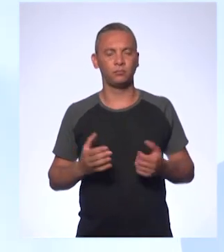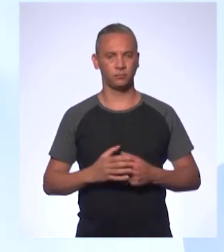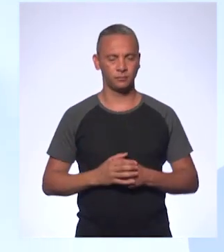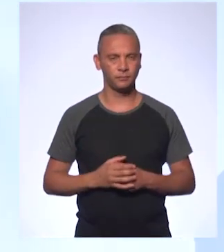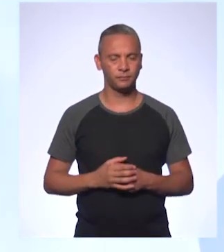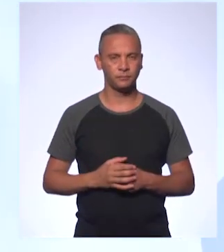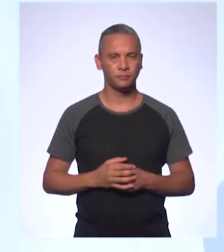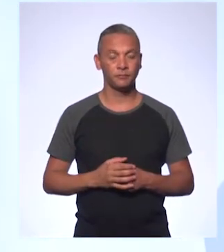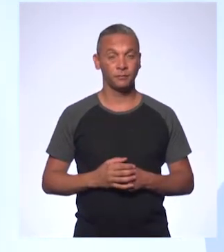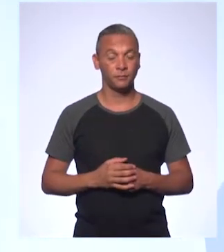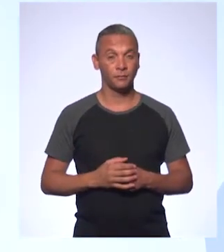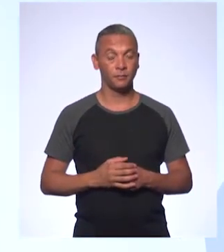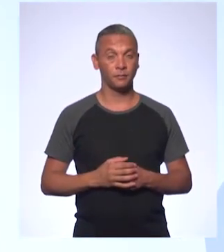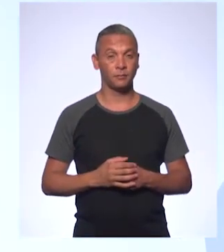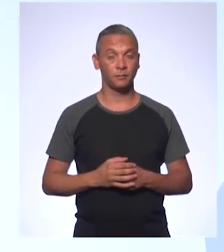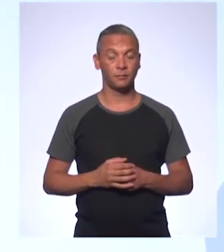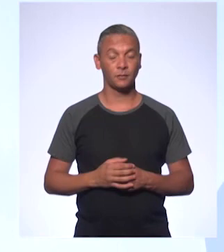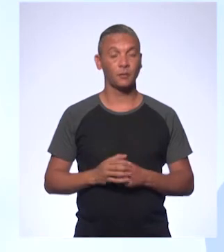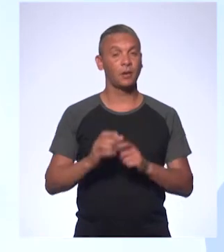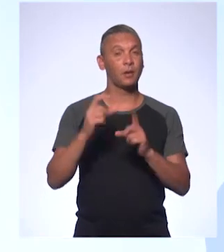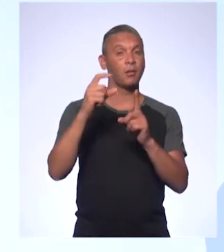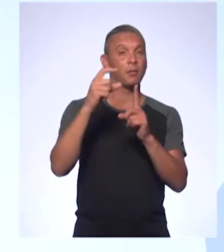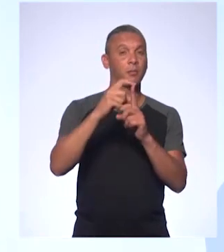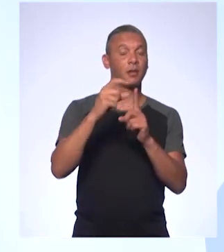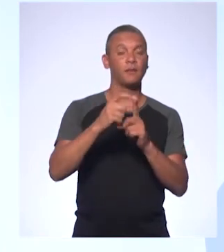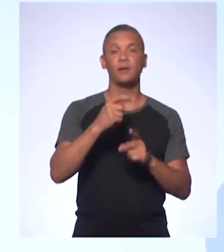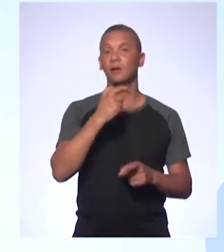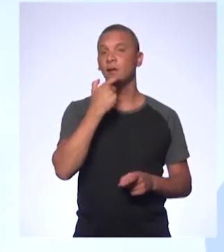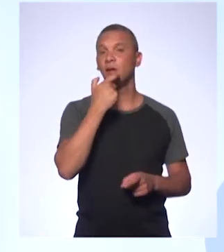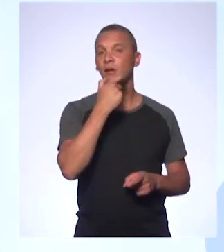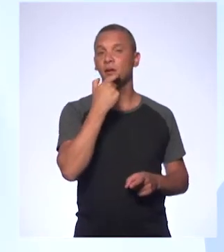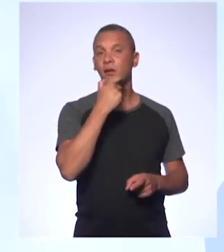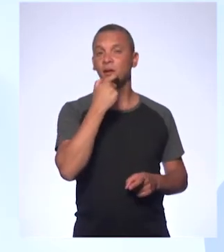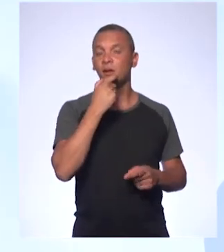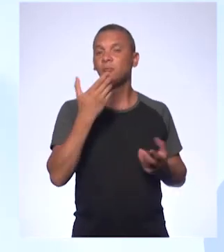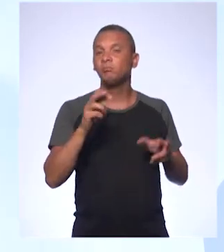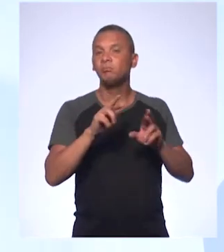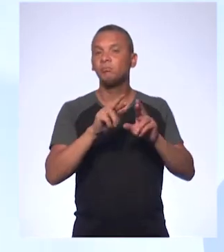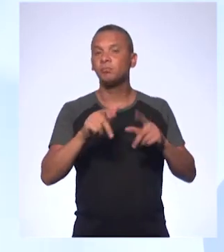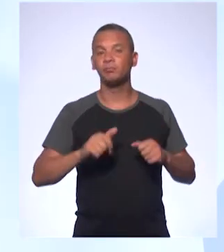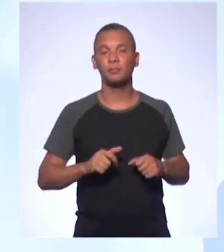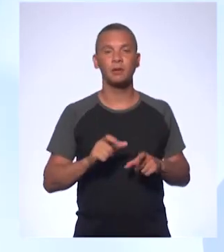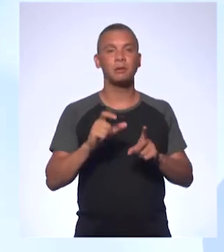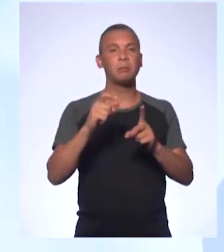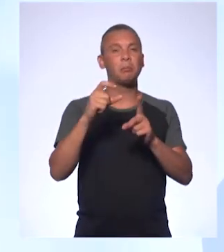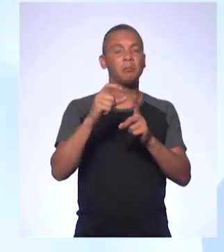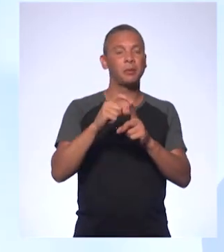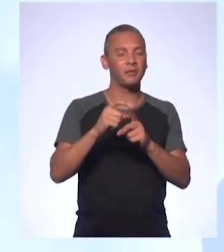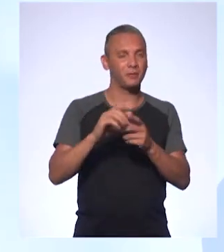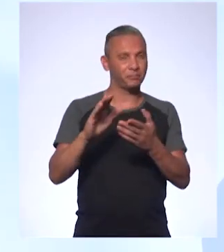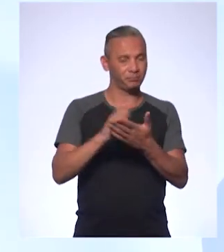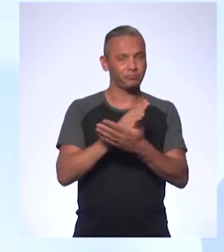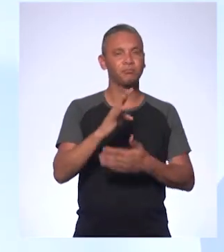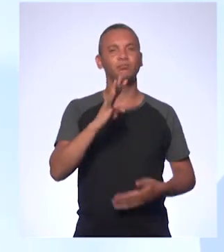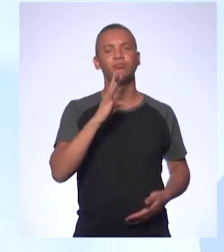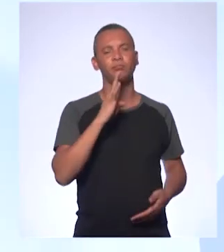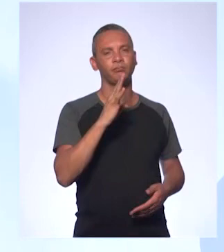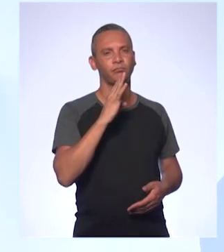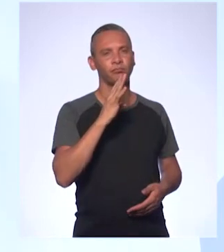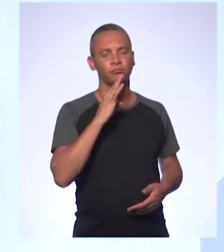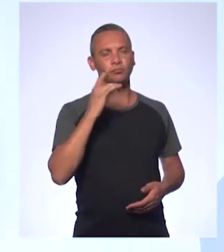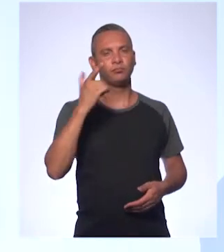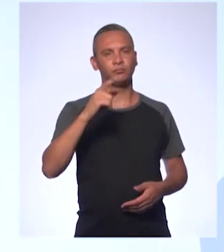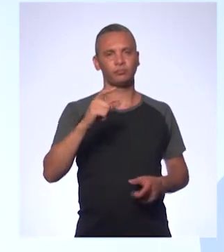instrucciones, cuerda a reloj. Reloj é uma palavra um pouco familiar de vocês que lembra uma